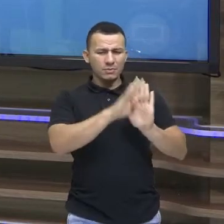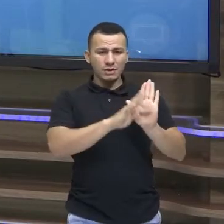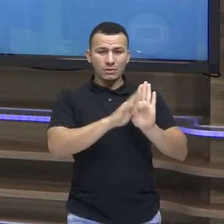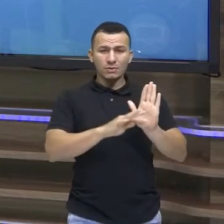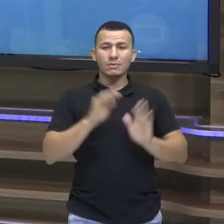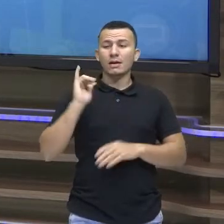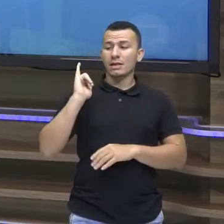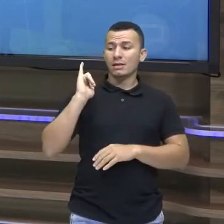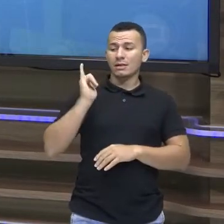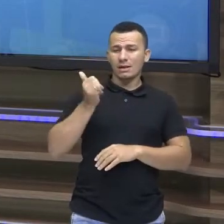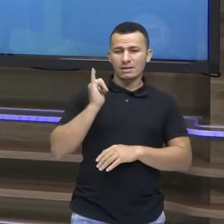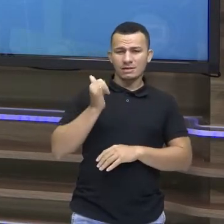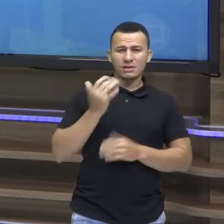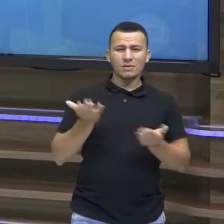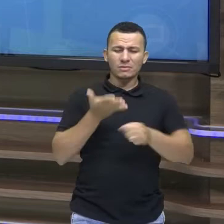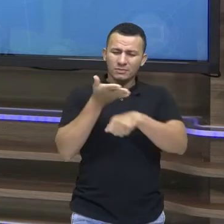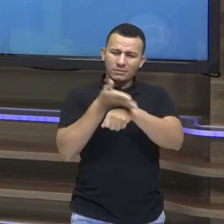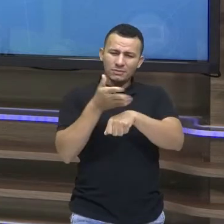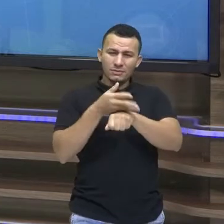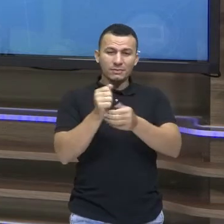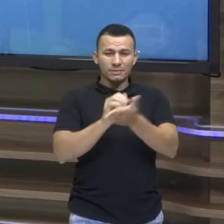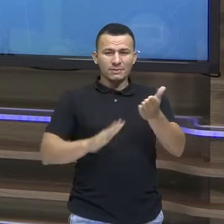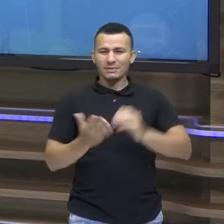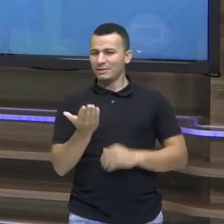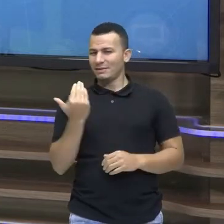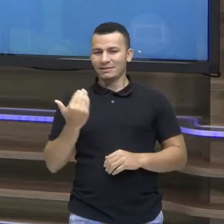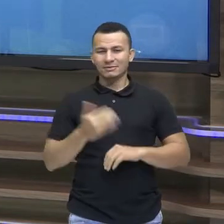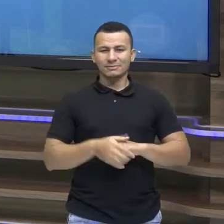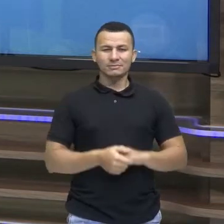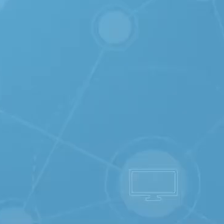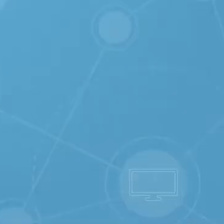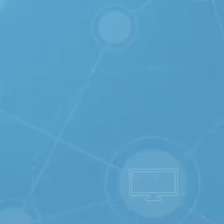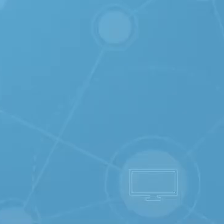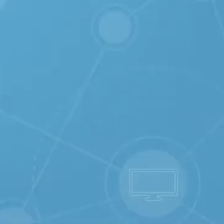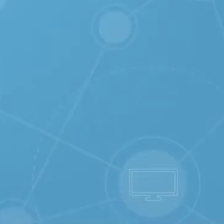narração. Vamos praticar hoje. Então vamos lá, gente?